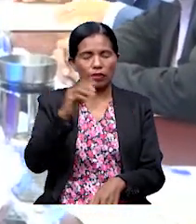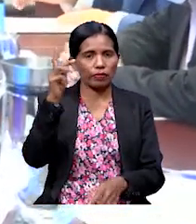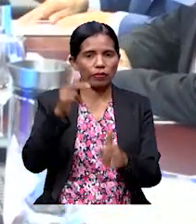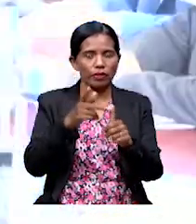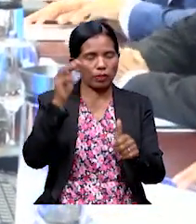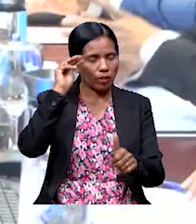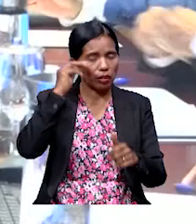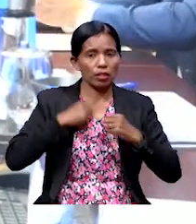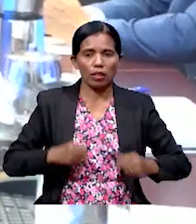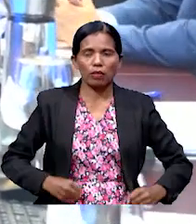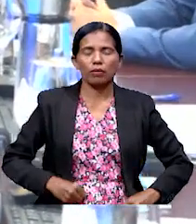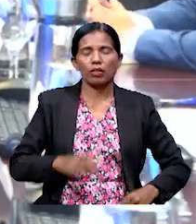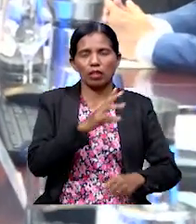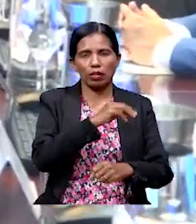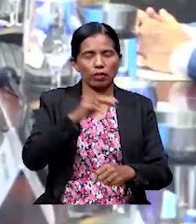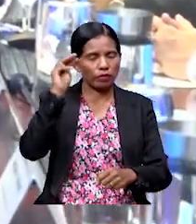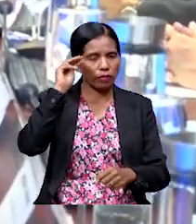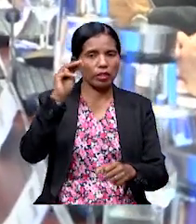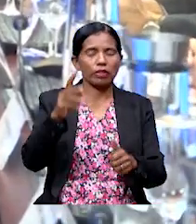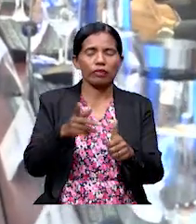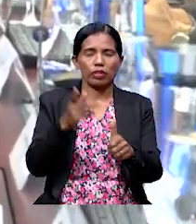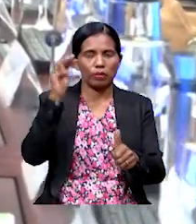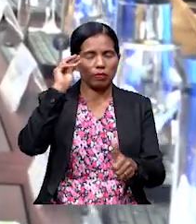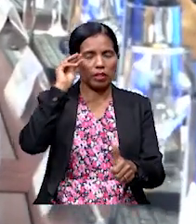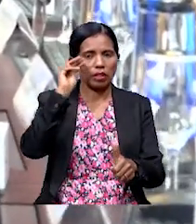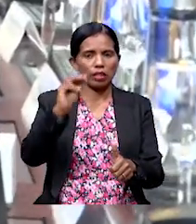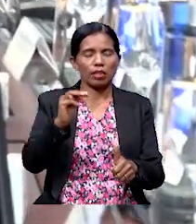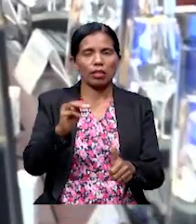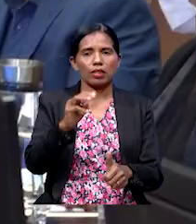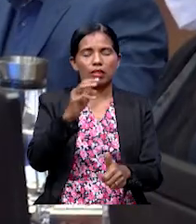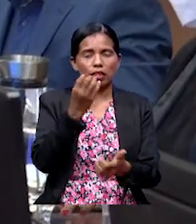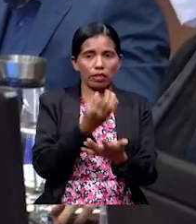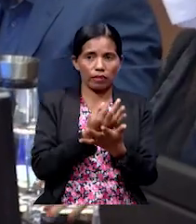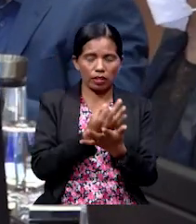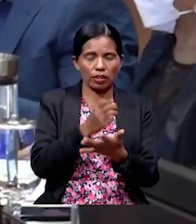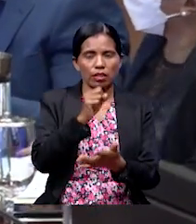vice-ministra Finanças, Sara Lobo Brites, vice-ministra Solidariedade Social na